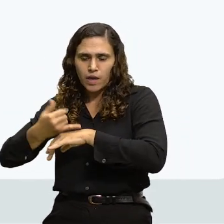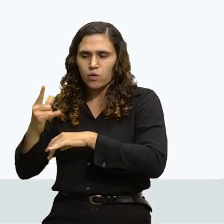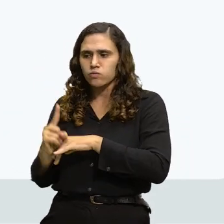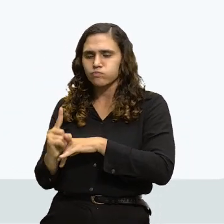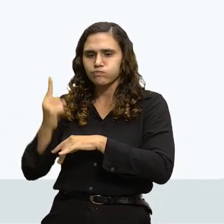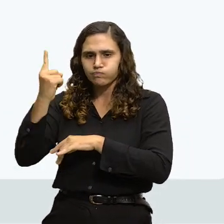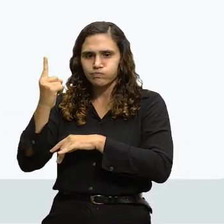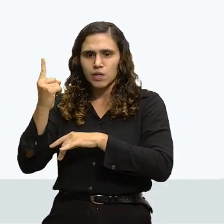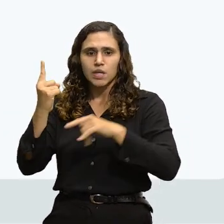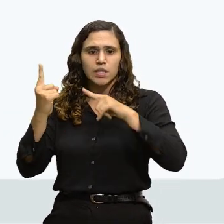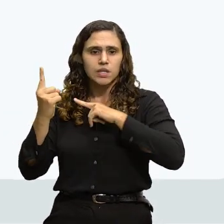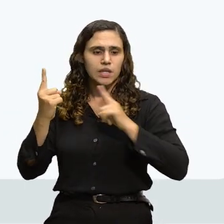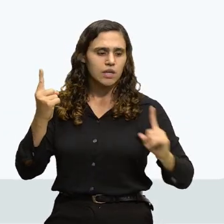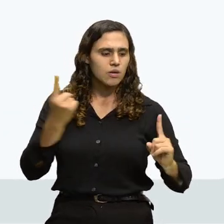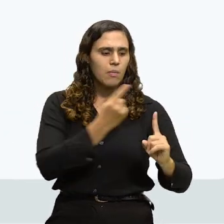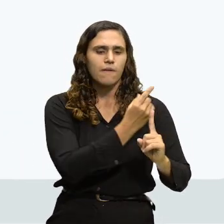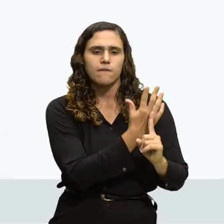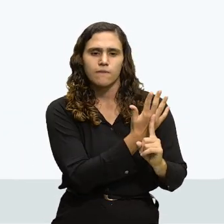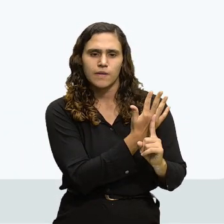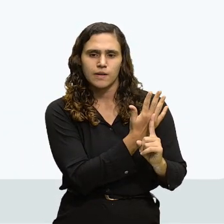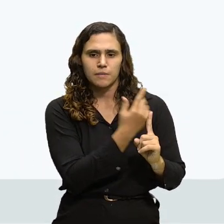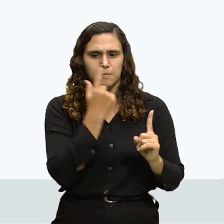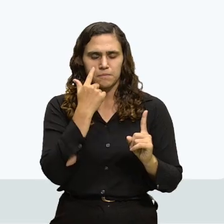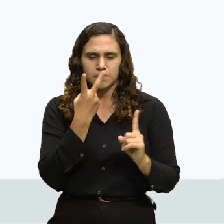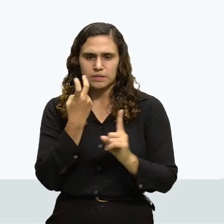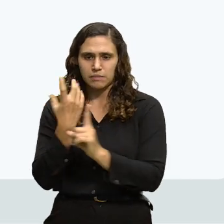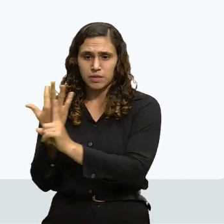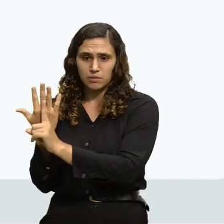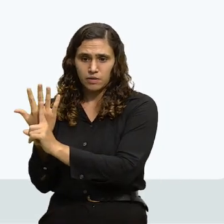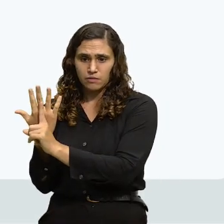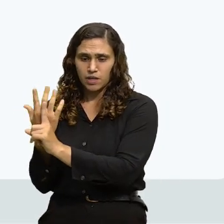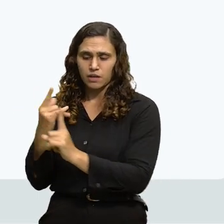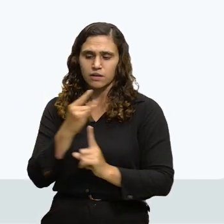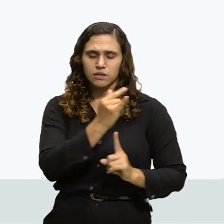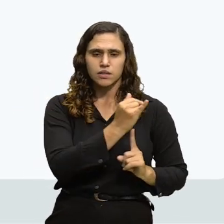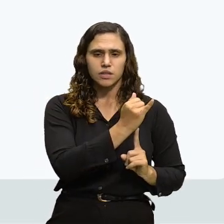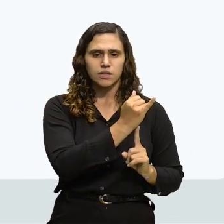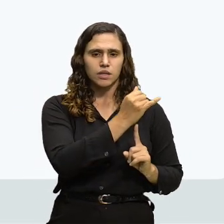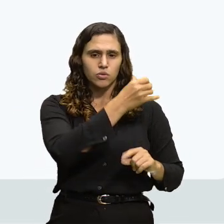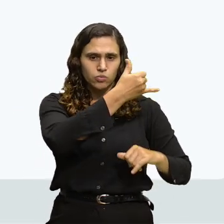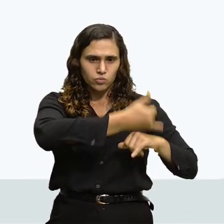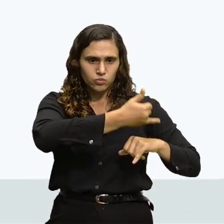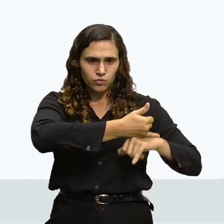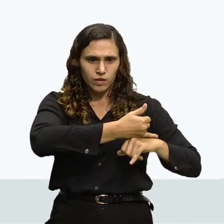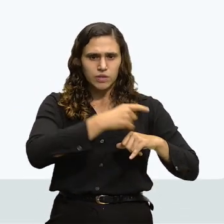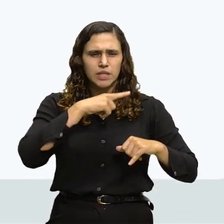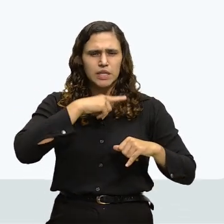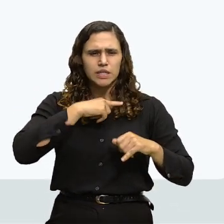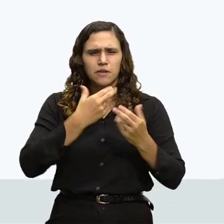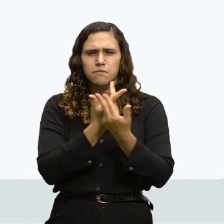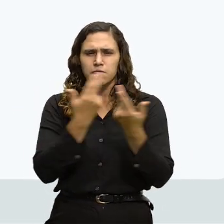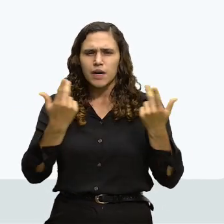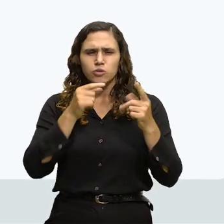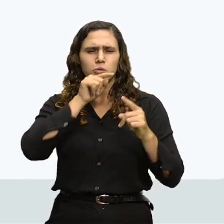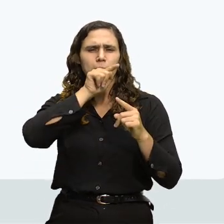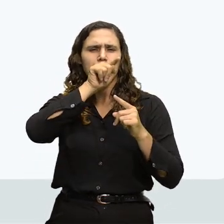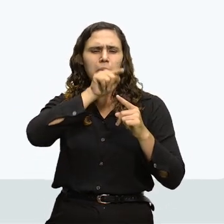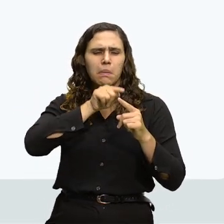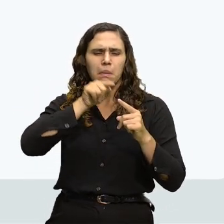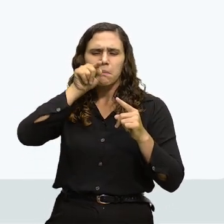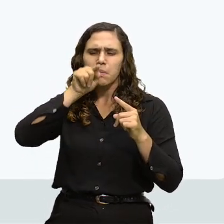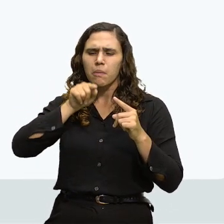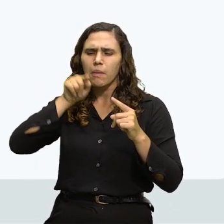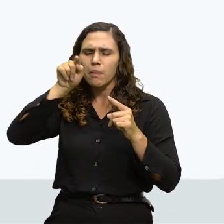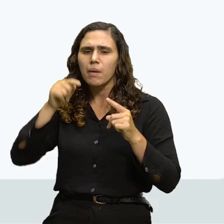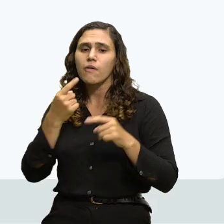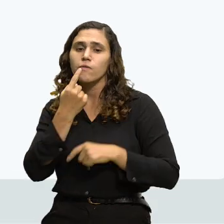da barra. E nessa extremidade, a gente olha na parte de cima da figura, tem vários pontinhos que são vermelhos. Esses pontinhos vermelhos, eles